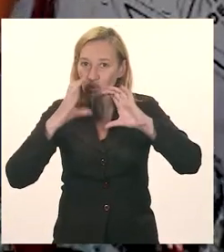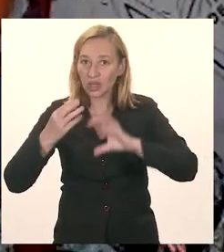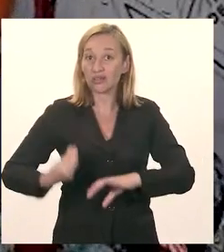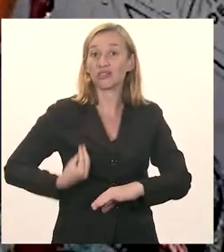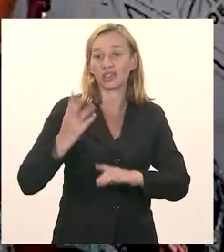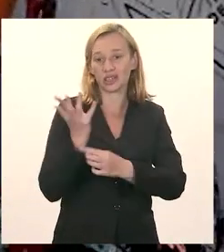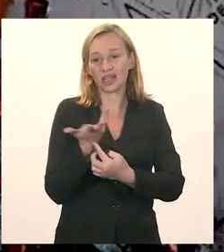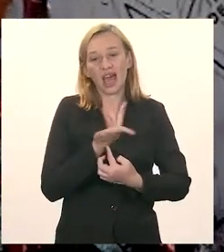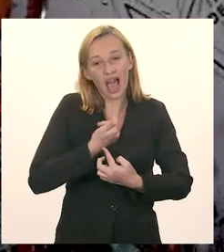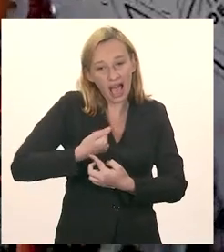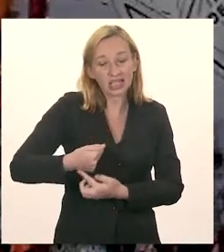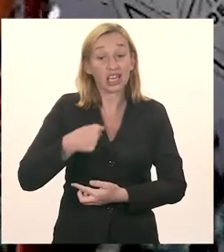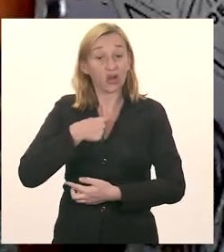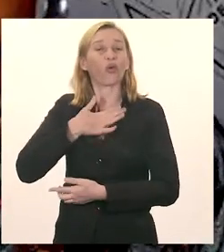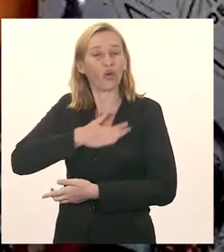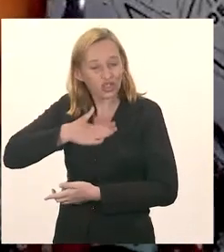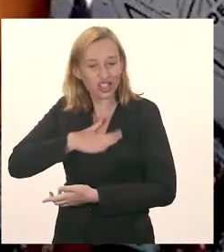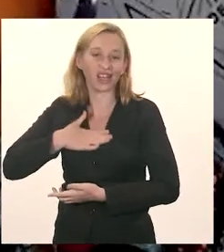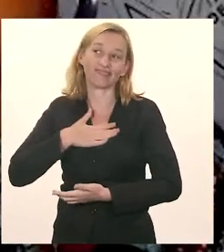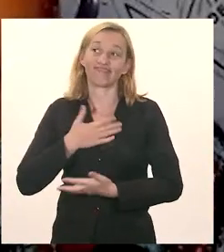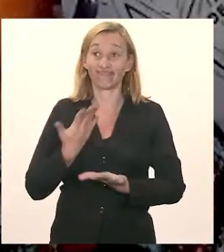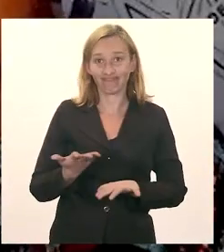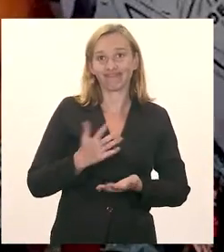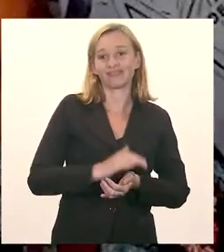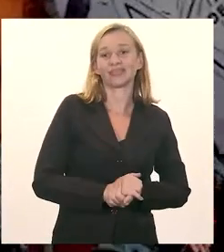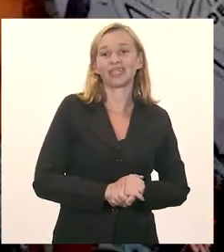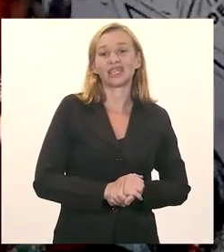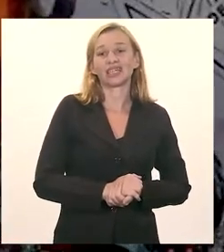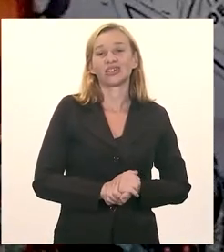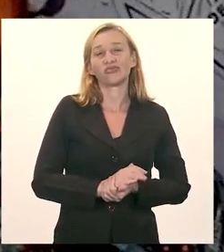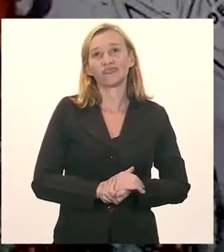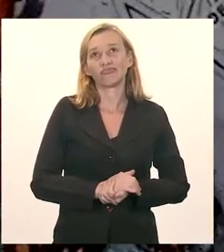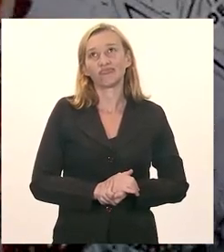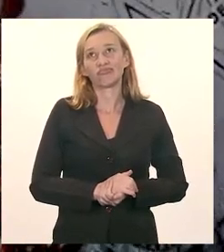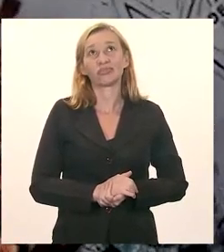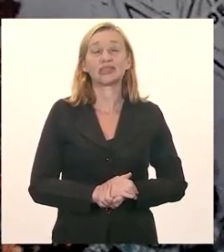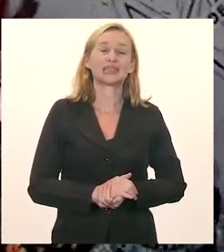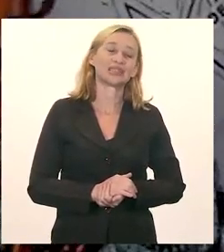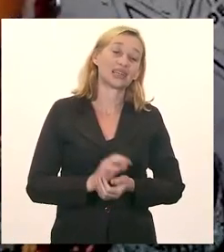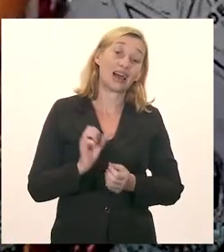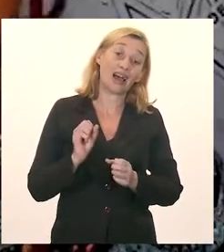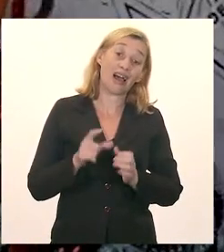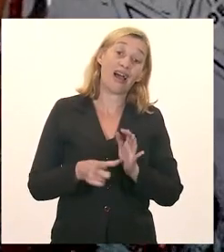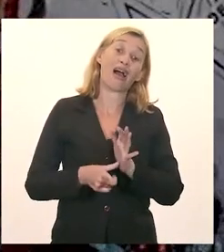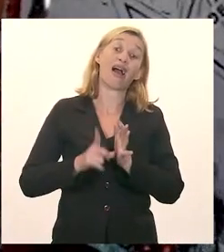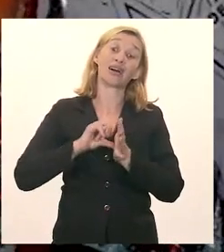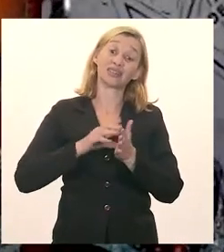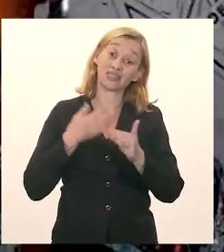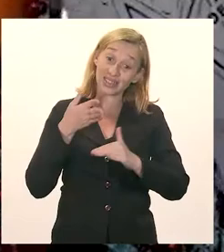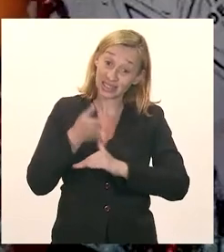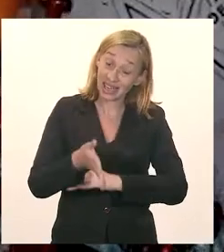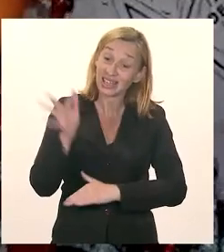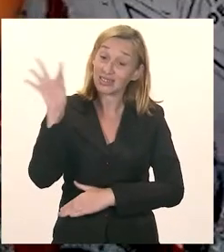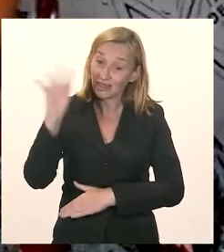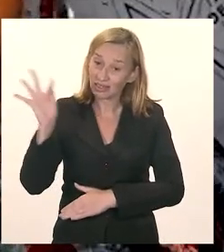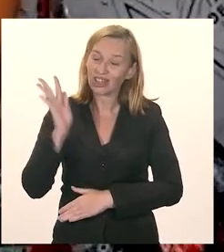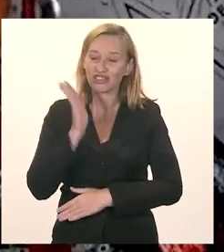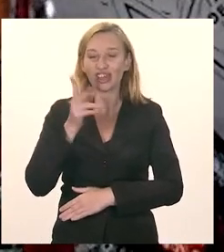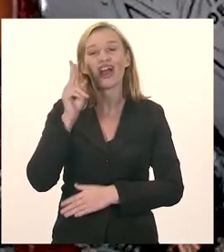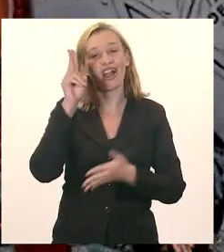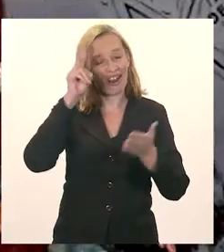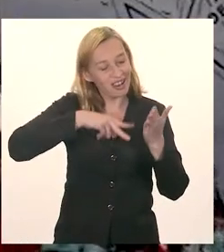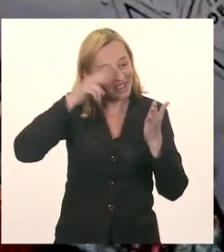música, para a vida artística mesmo, e por eu gostar disso. Então, desde muito antes de entrar na faculdade, eu já